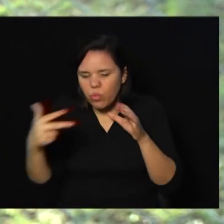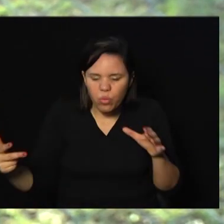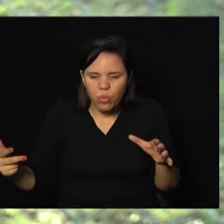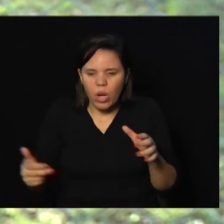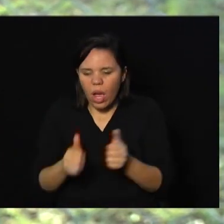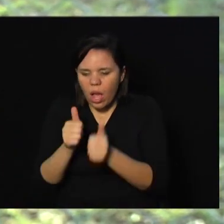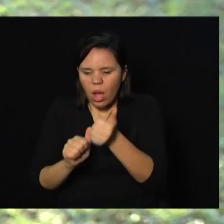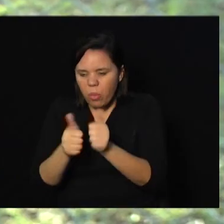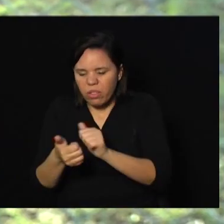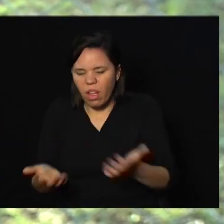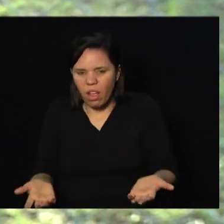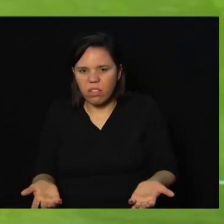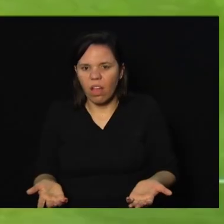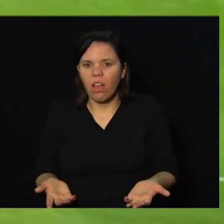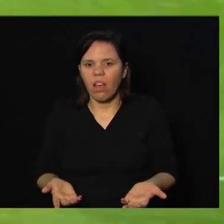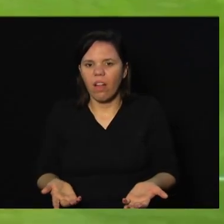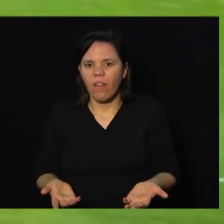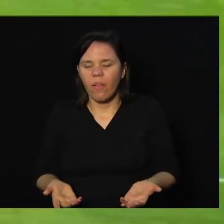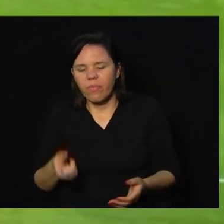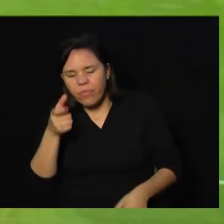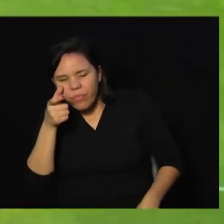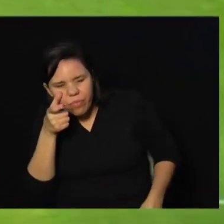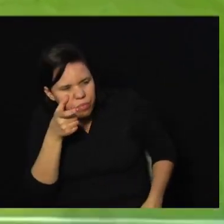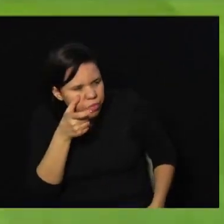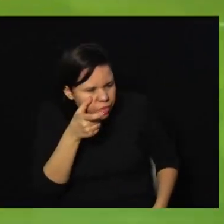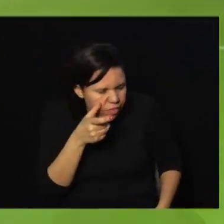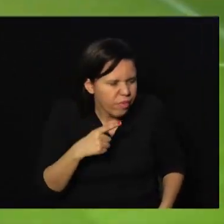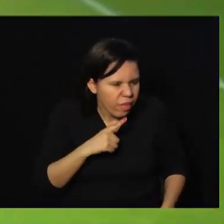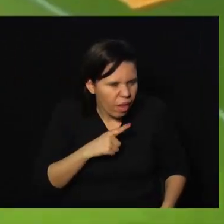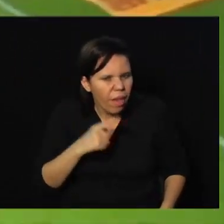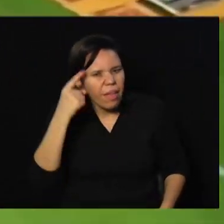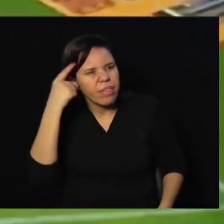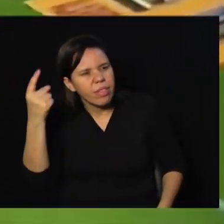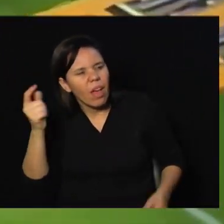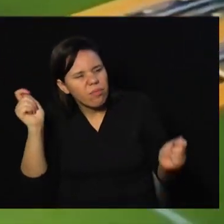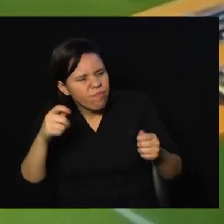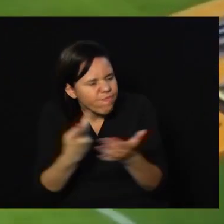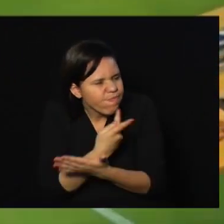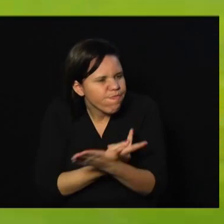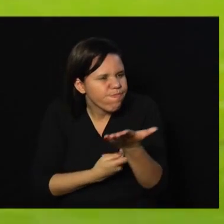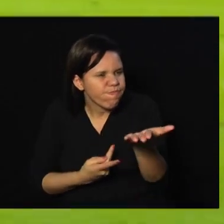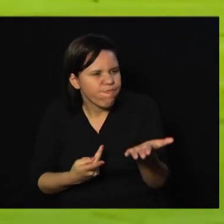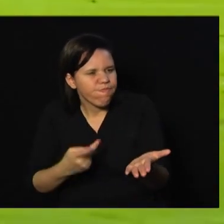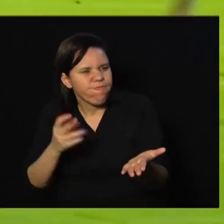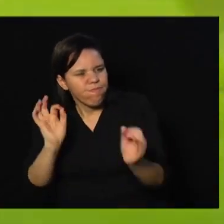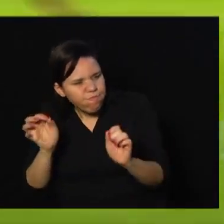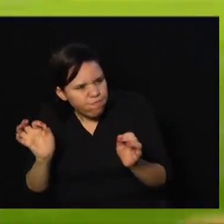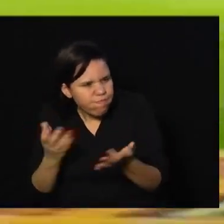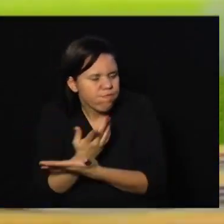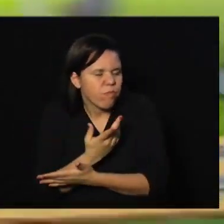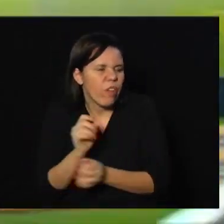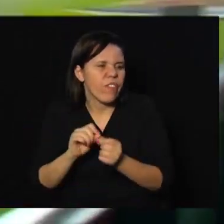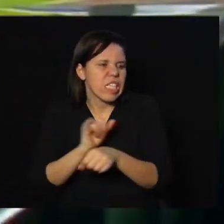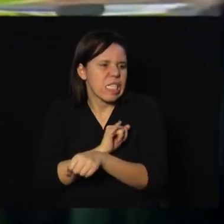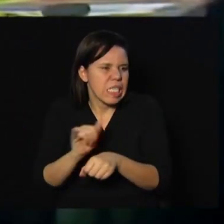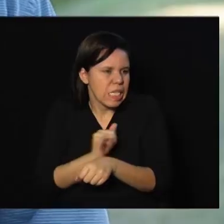né? Mas assim, observando, a gente tem ideia, né, dos erros, né, dos acertos, isso não